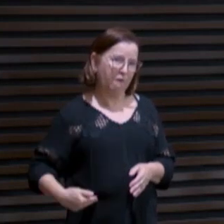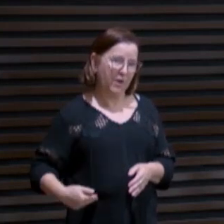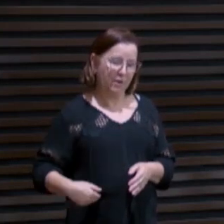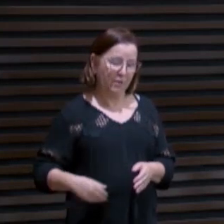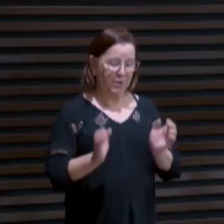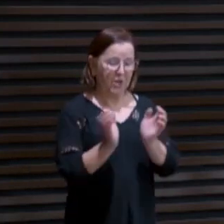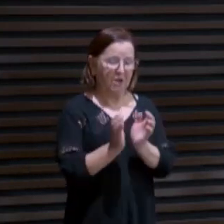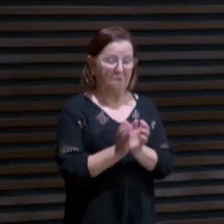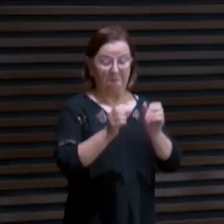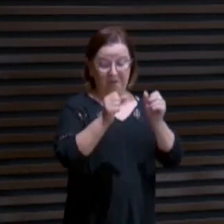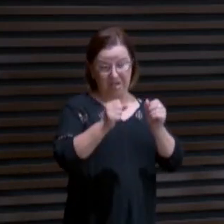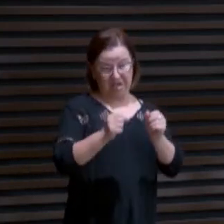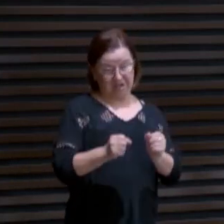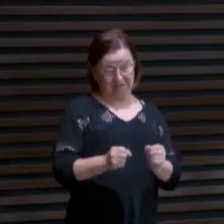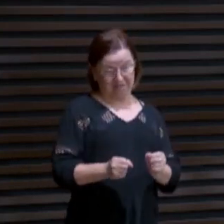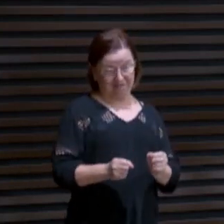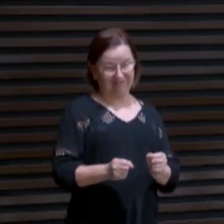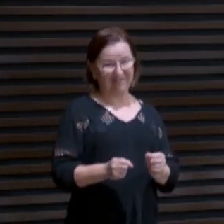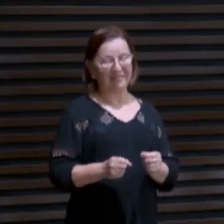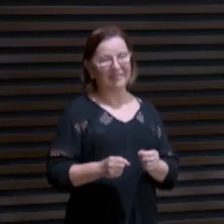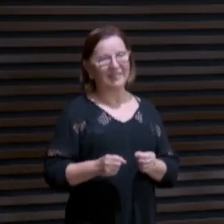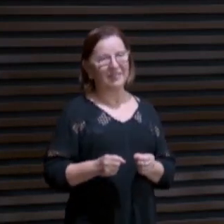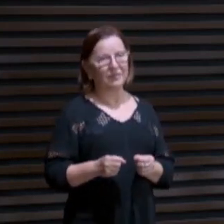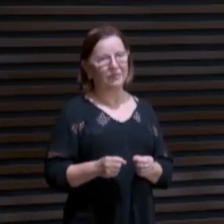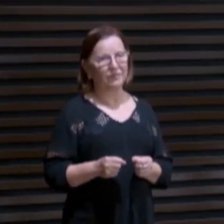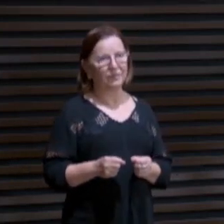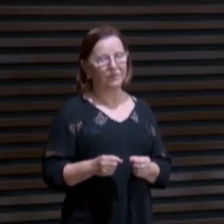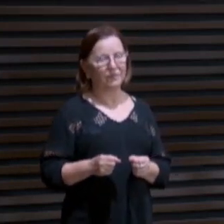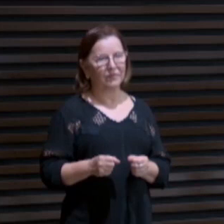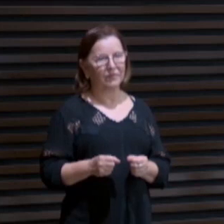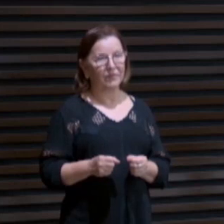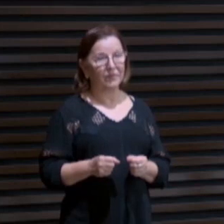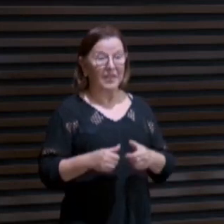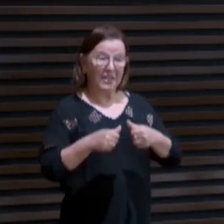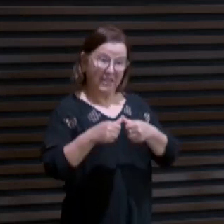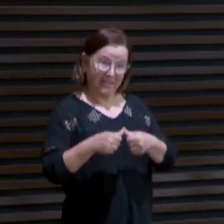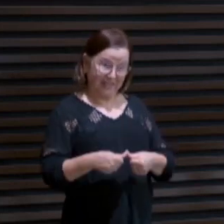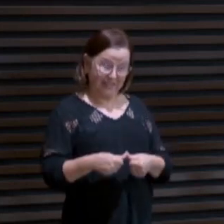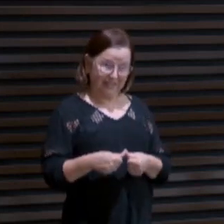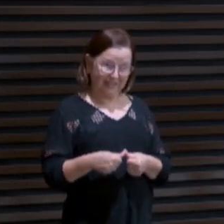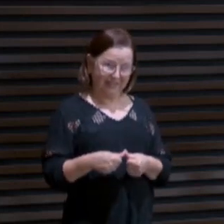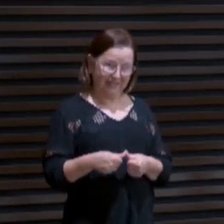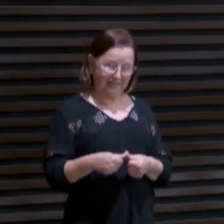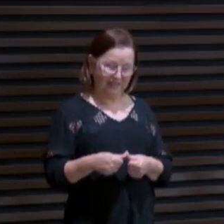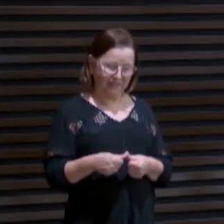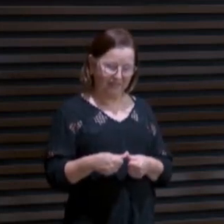sendo costurado no presente momento para ser